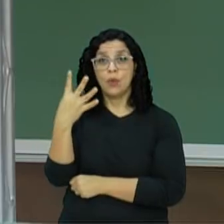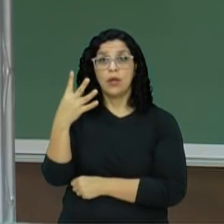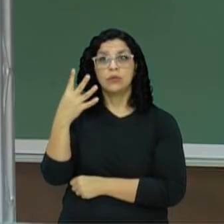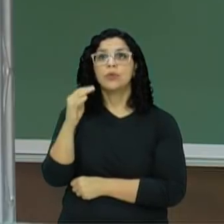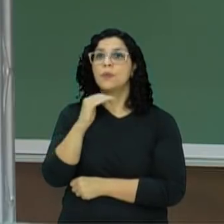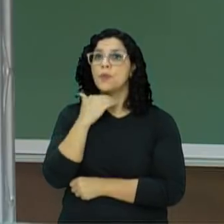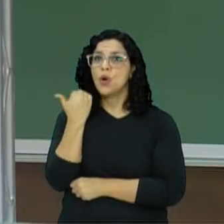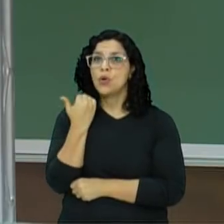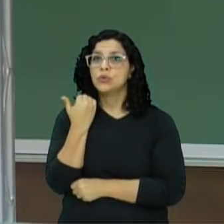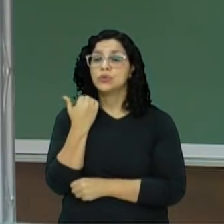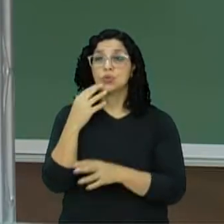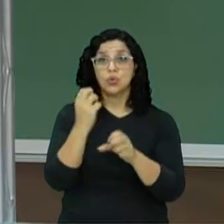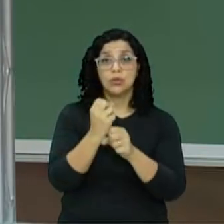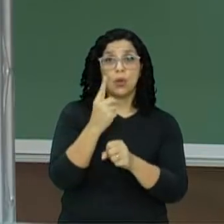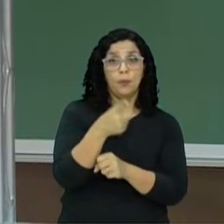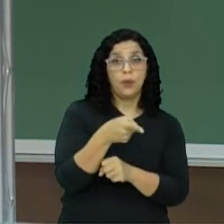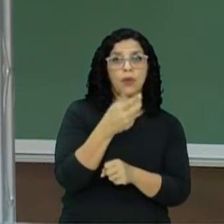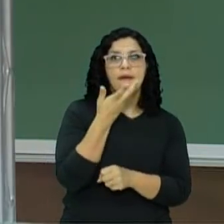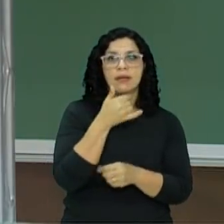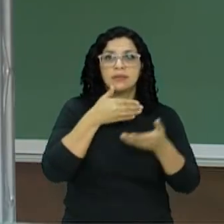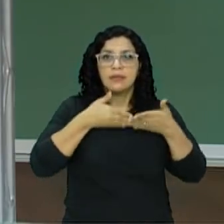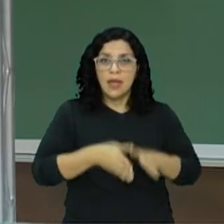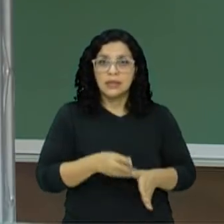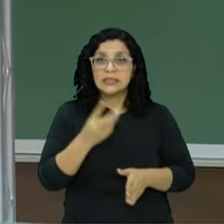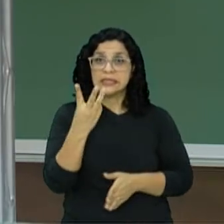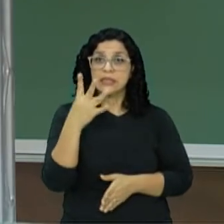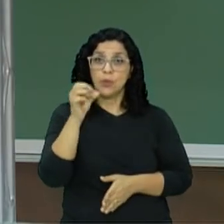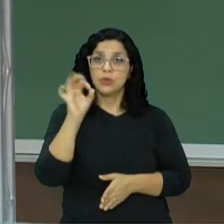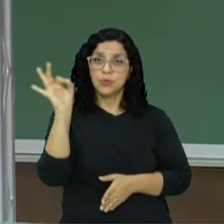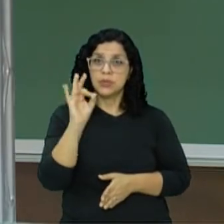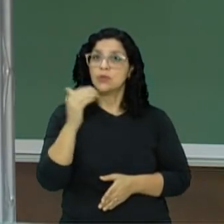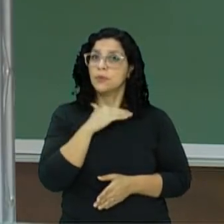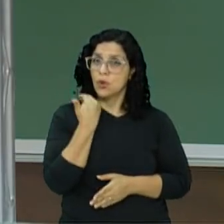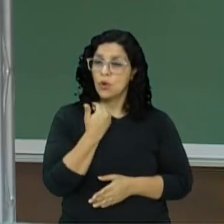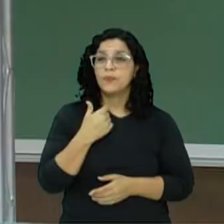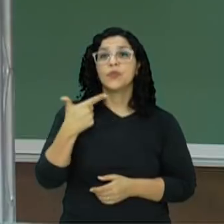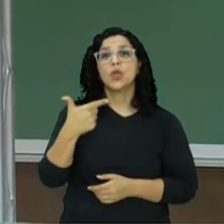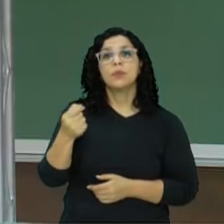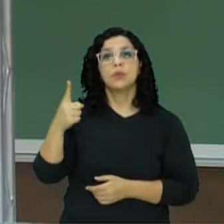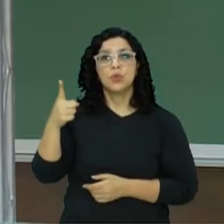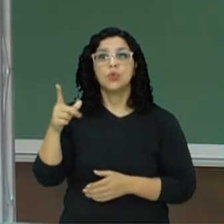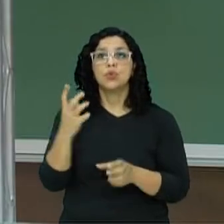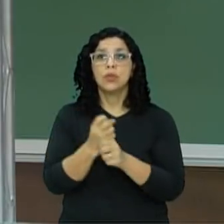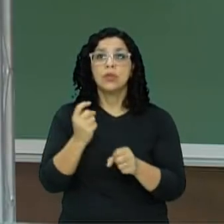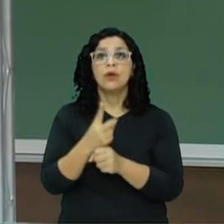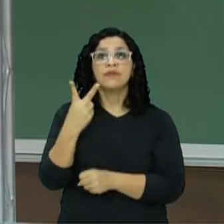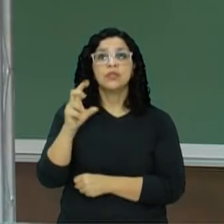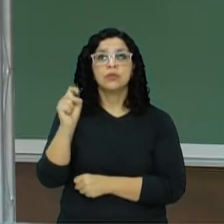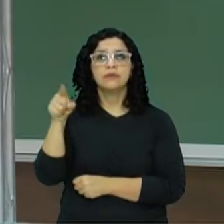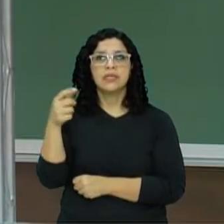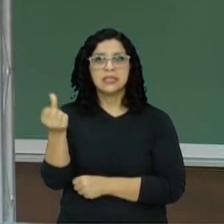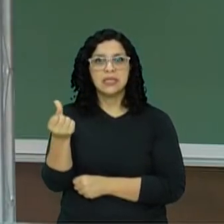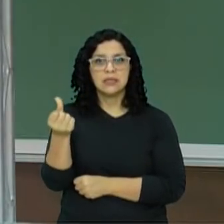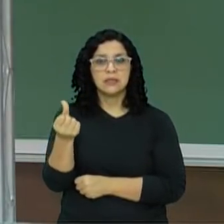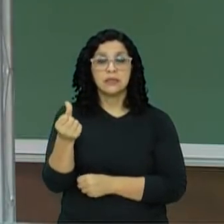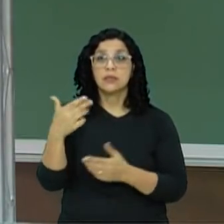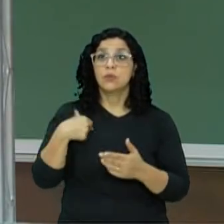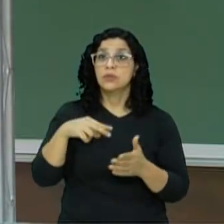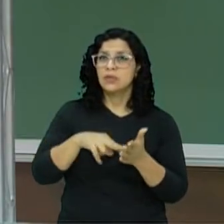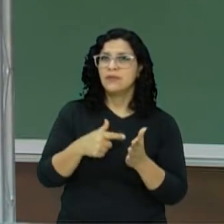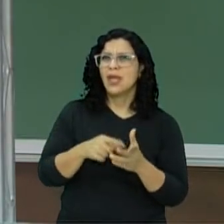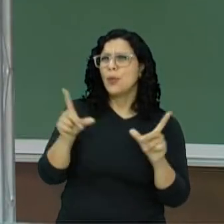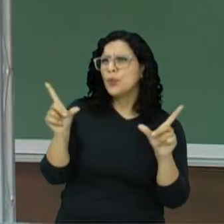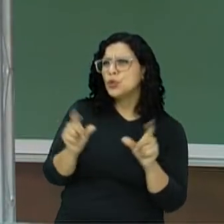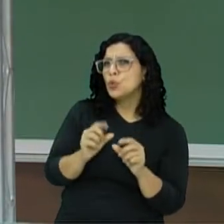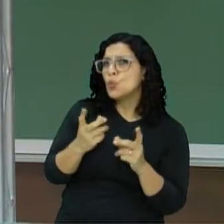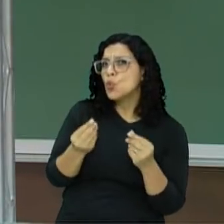38,4 mortes para cada 1.000 nascimentos. Em 2001 passou a ser de 28,6 por cada 1.000. Não